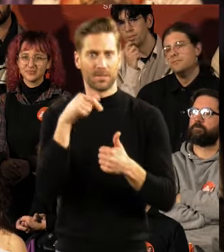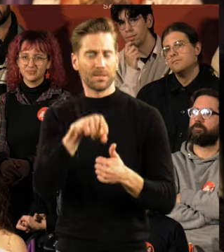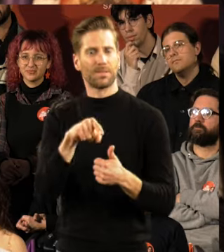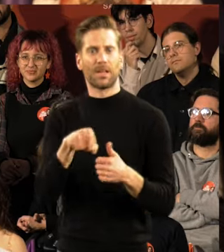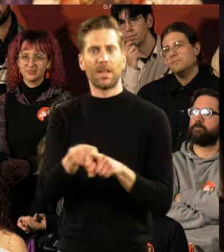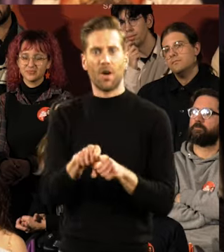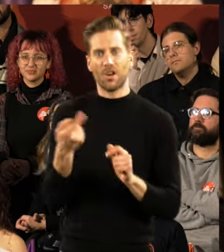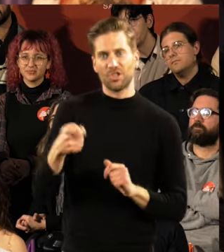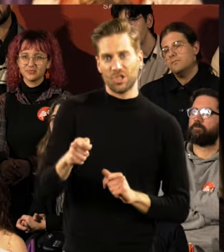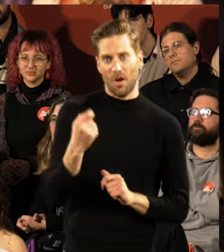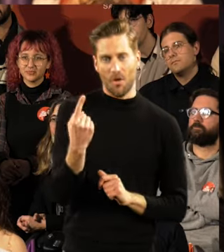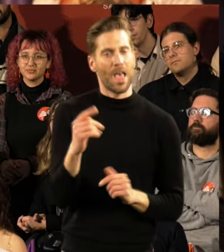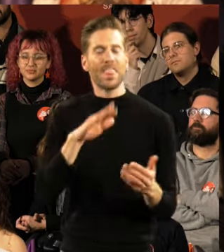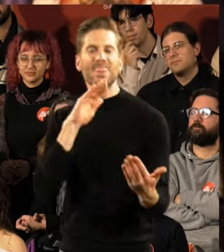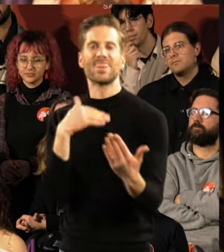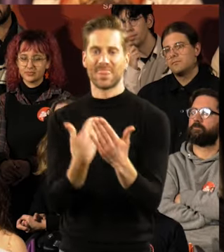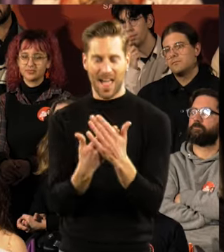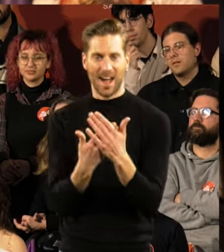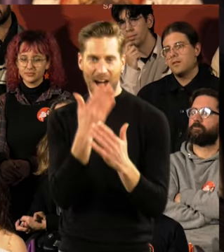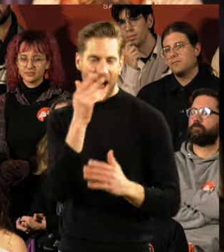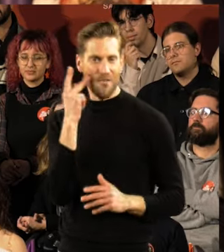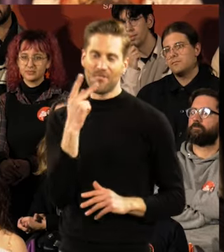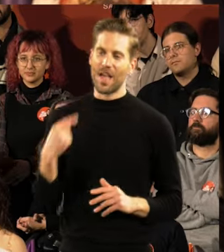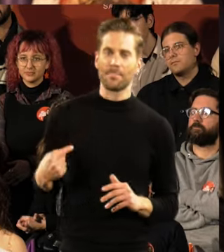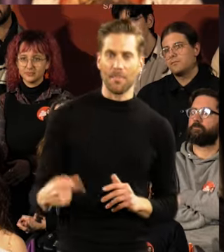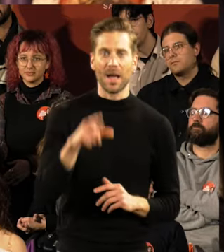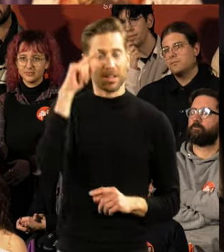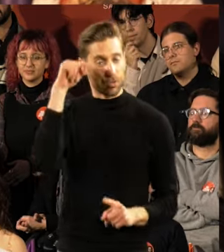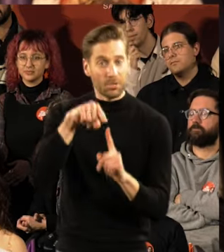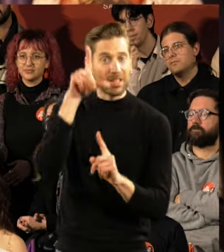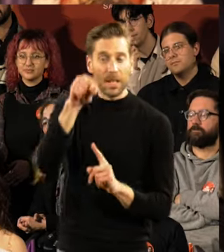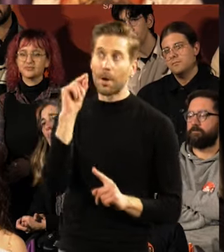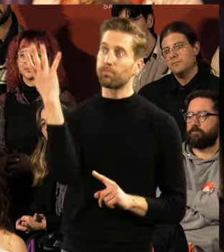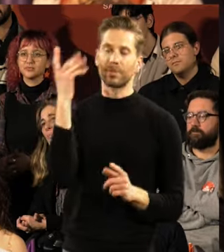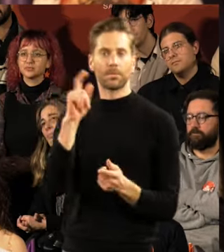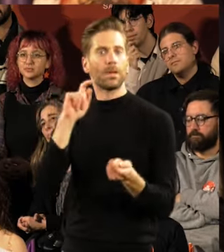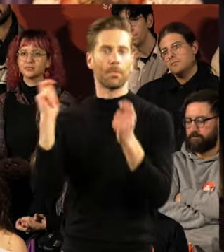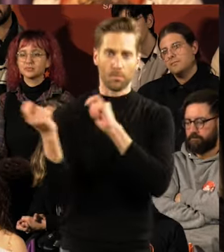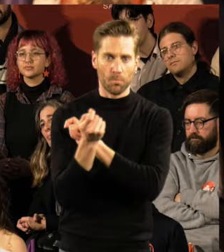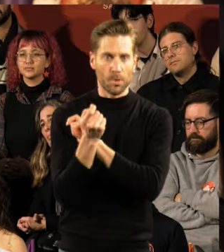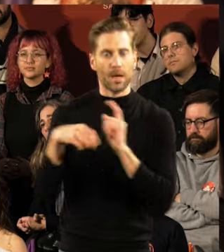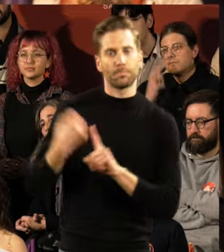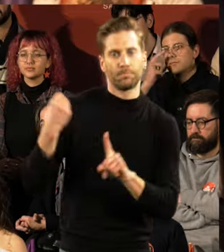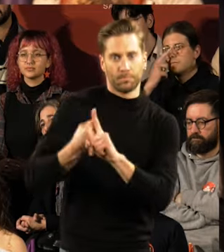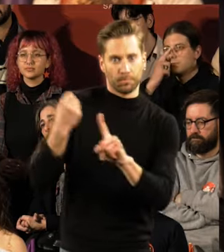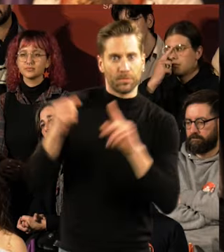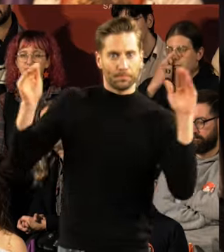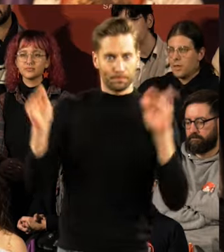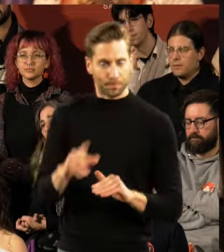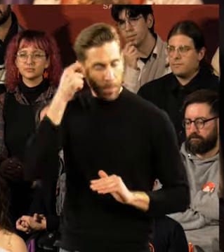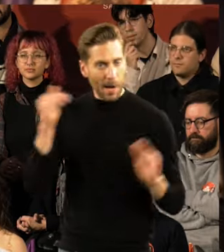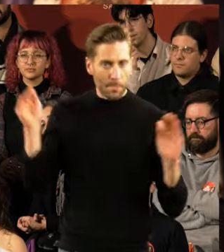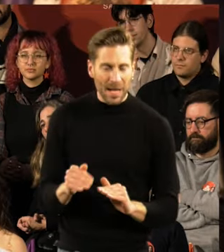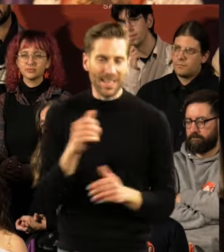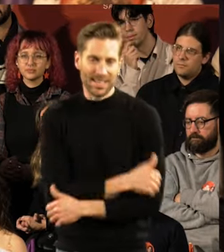das chaves para uma vida boa, mas também para combater as alterações climáticas. As cidades são um lugar onde podemos e